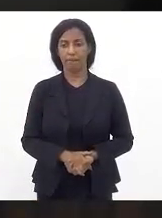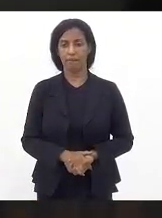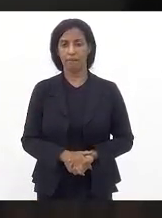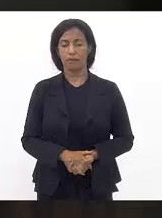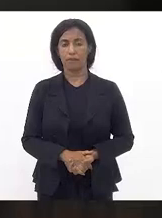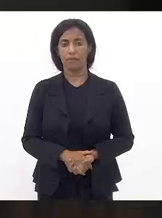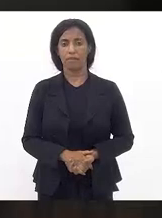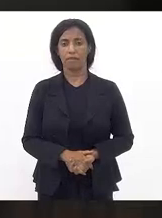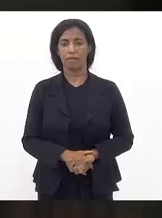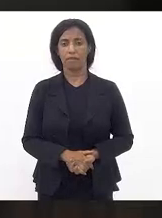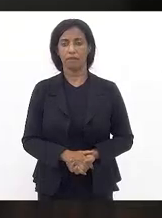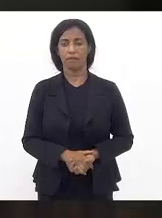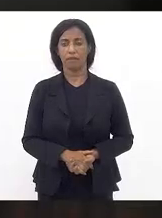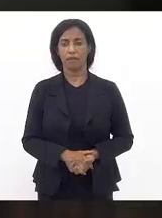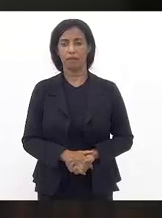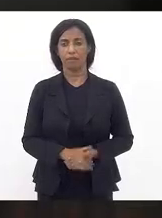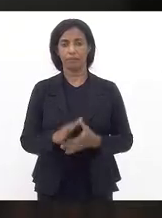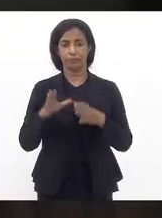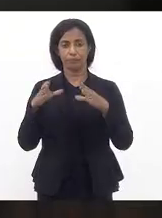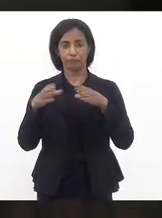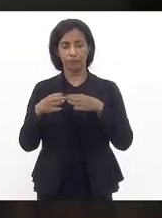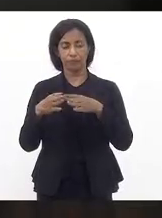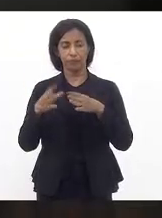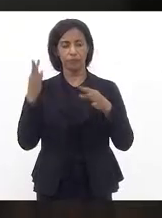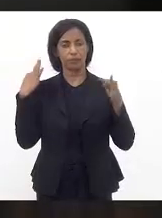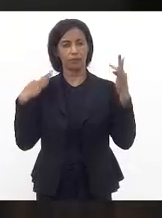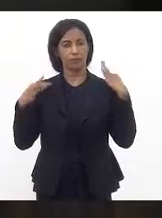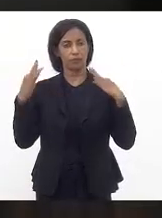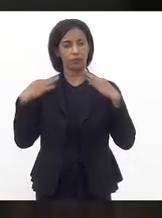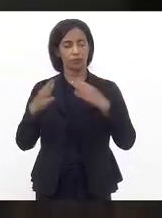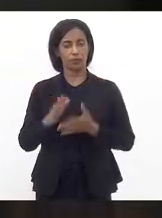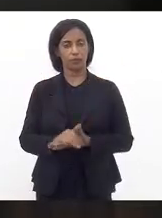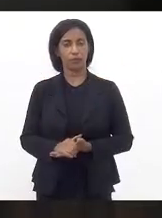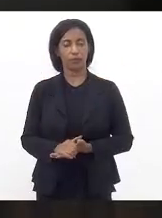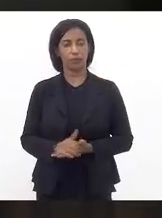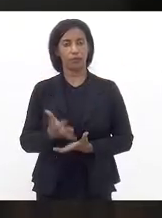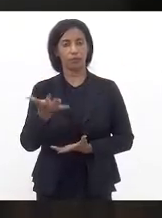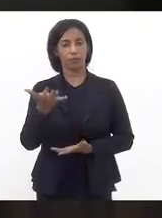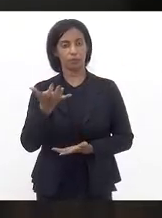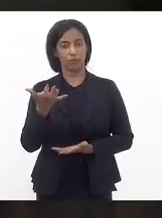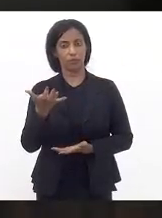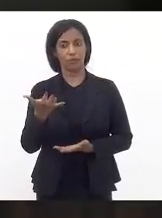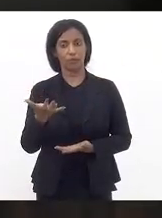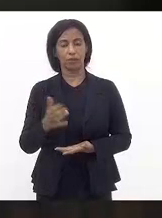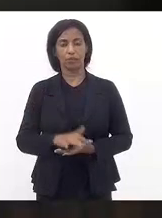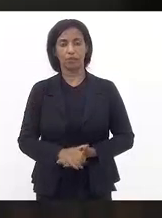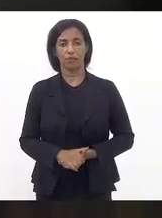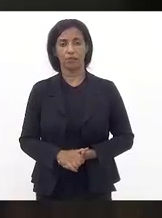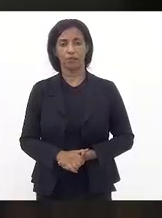Essa é a comissão de turismo gostaria de ouvir